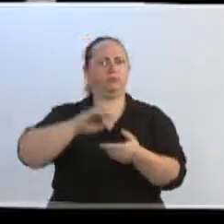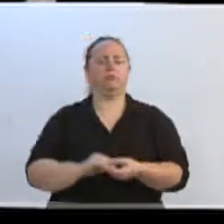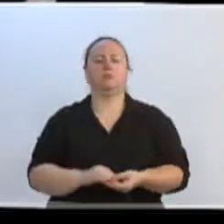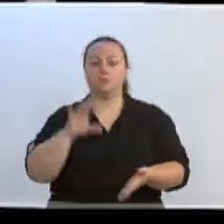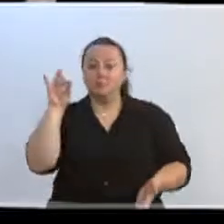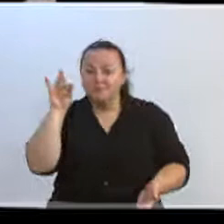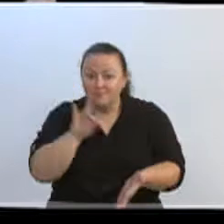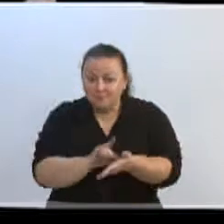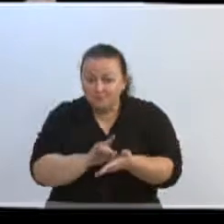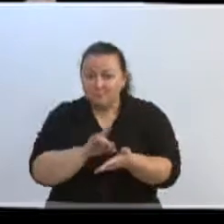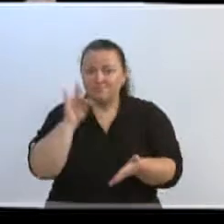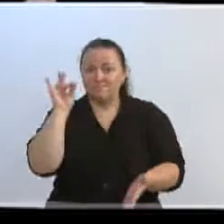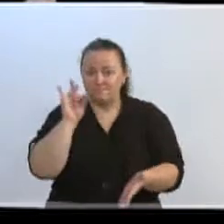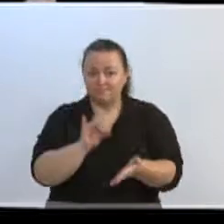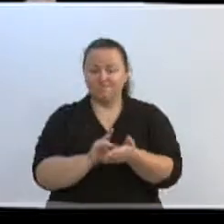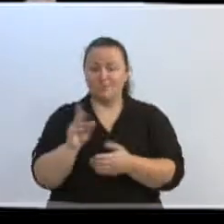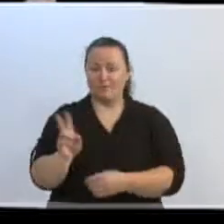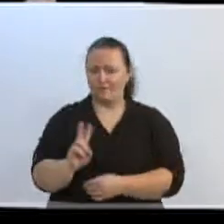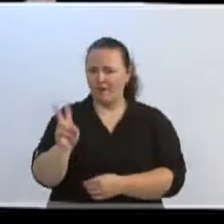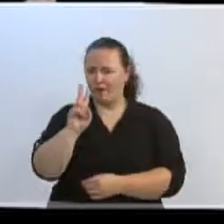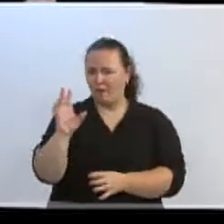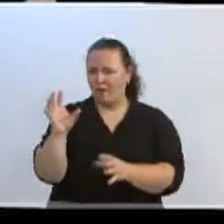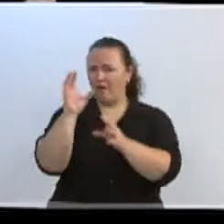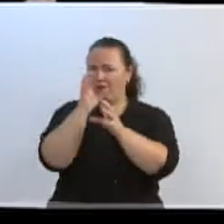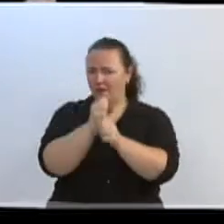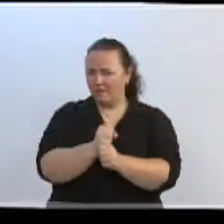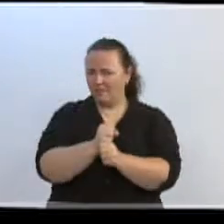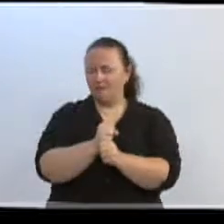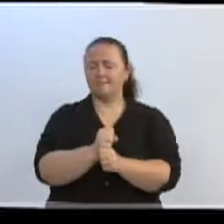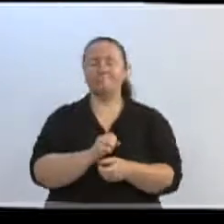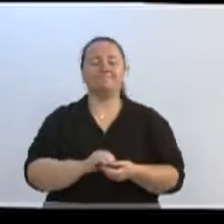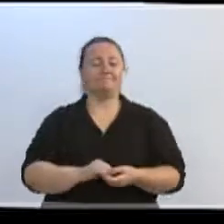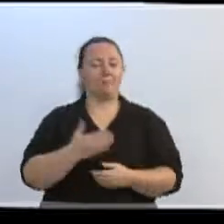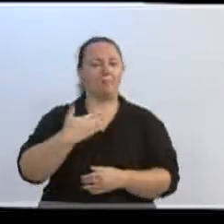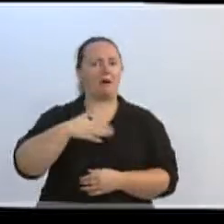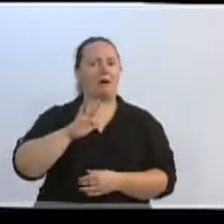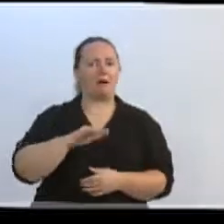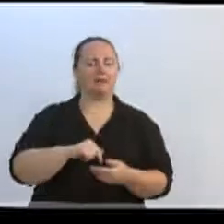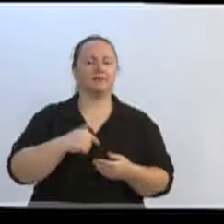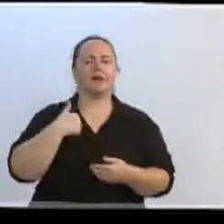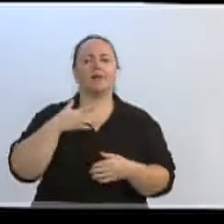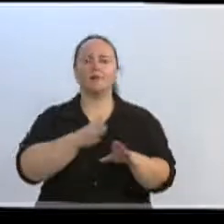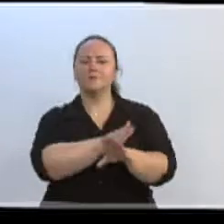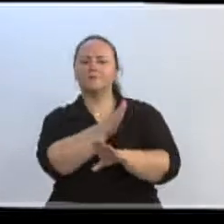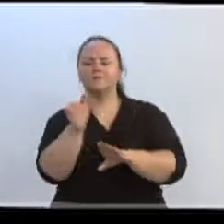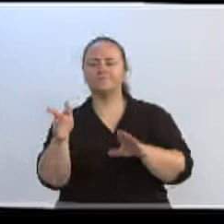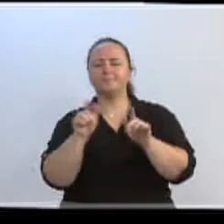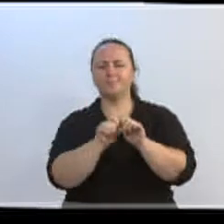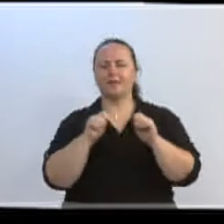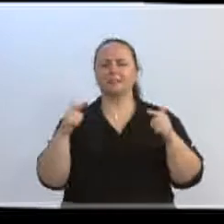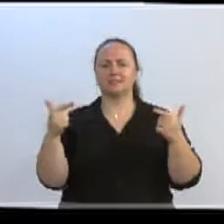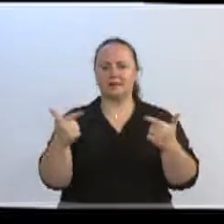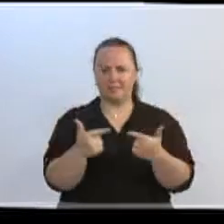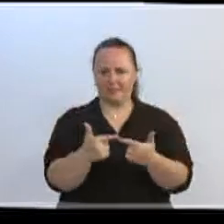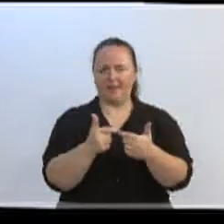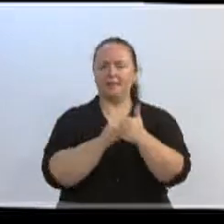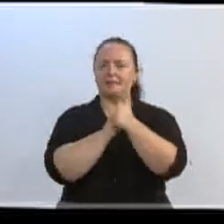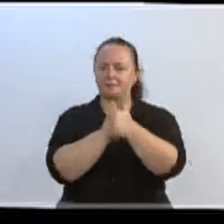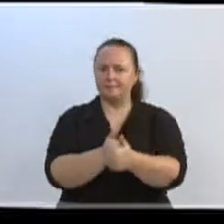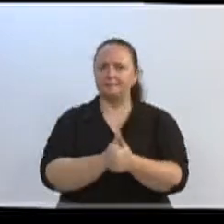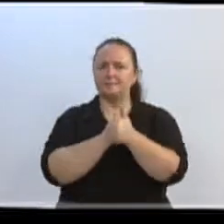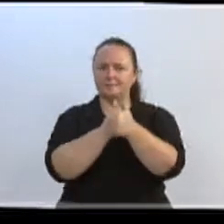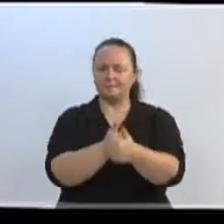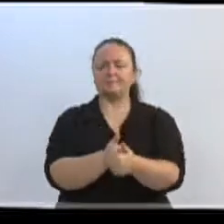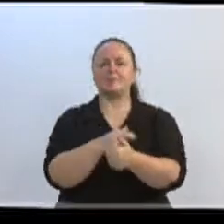realmente existe estive lá na assembléia a gente pode acompanhar é o clamor